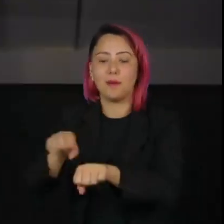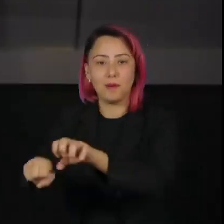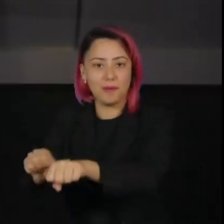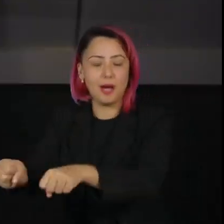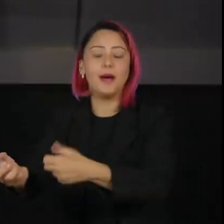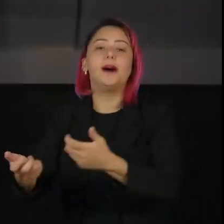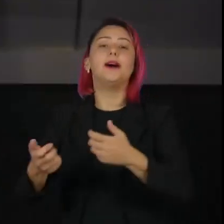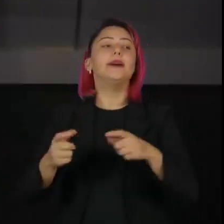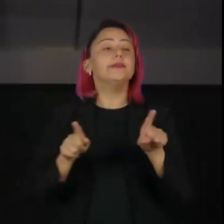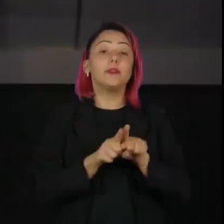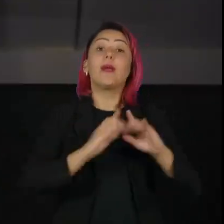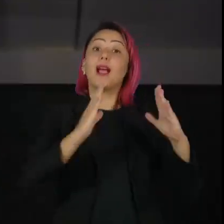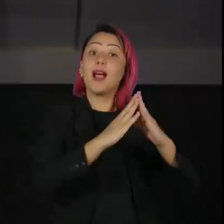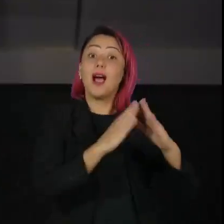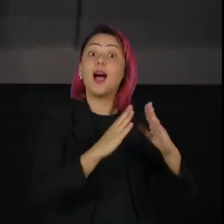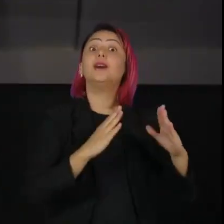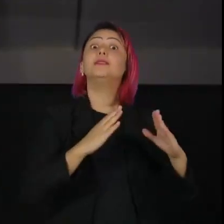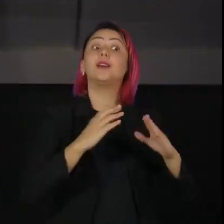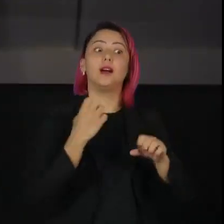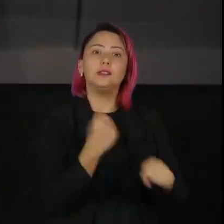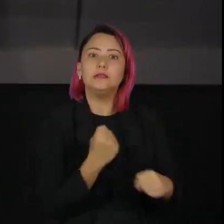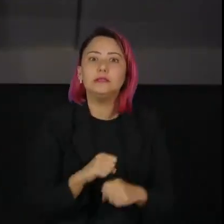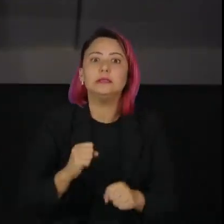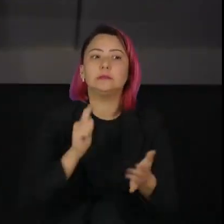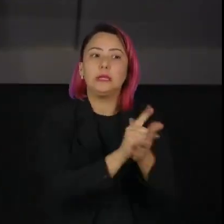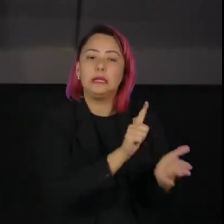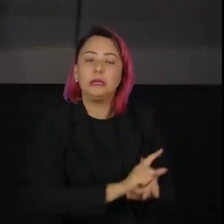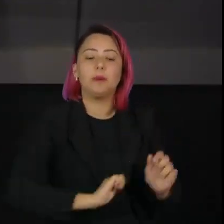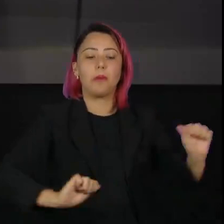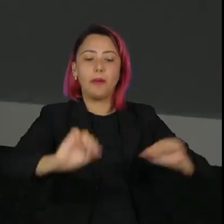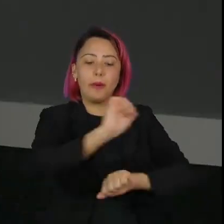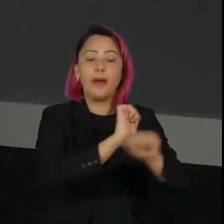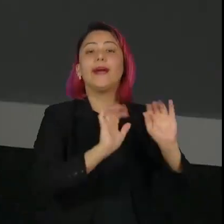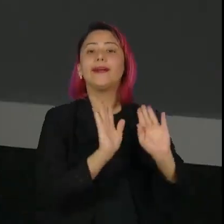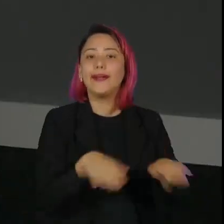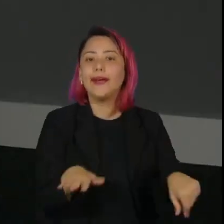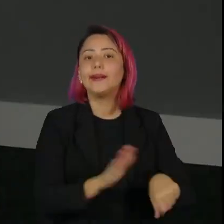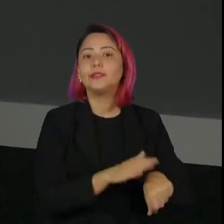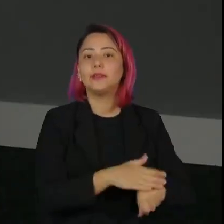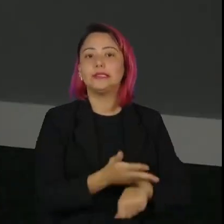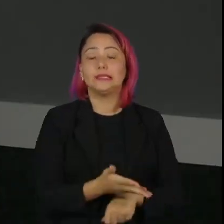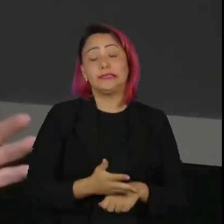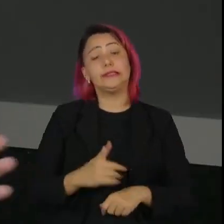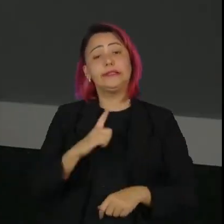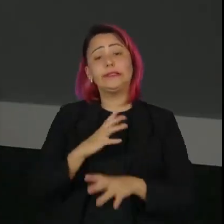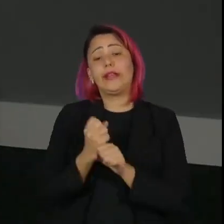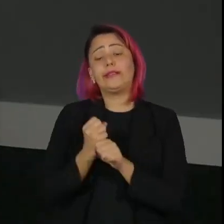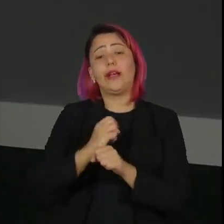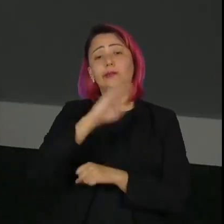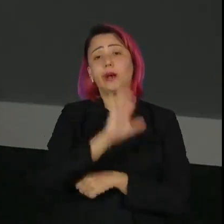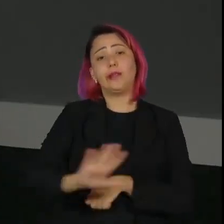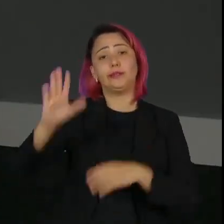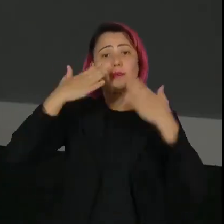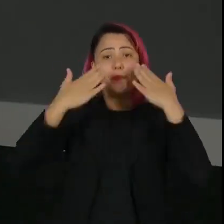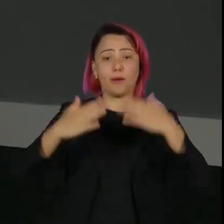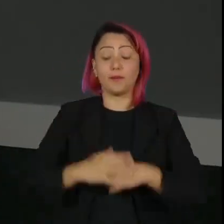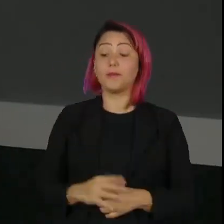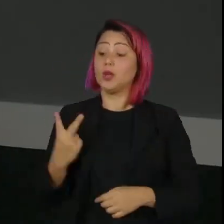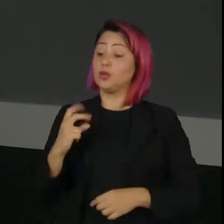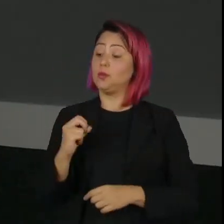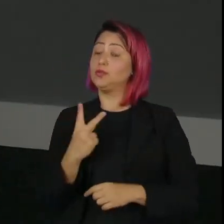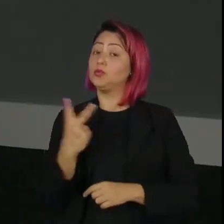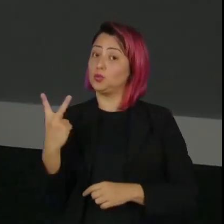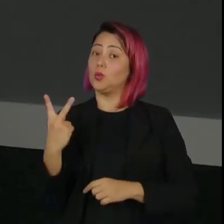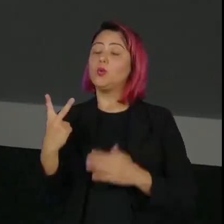e isso está presente em todos os municípios do país. Com os dados do IBGE, que são referentes a 2022,